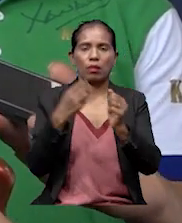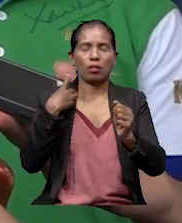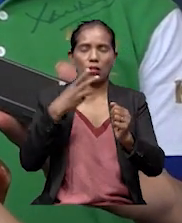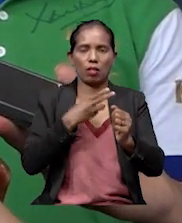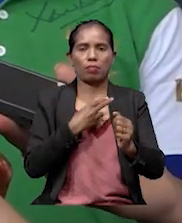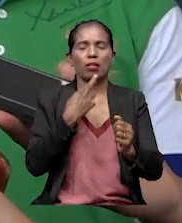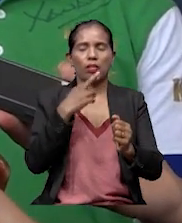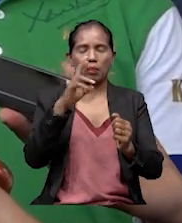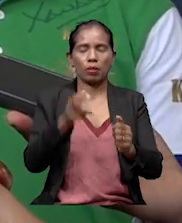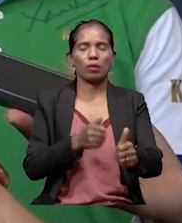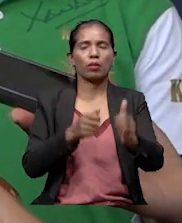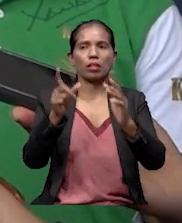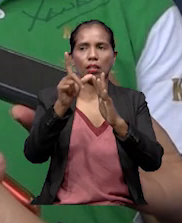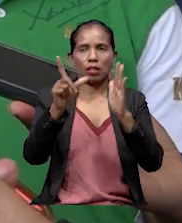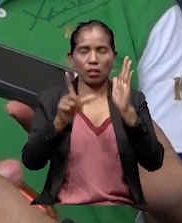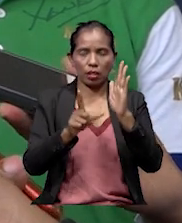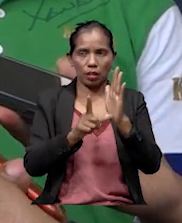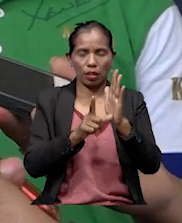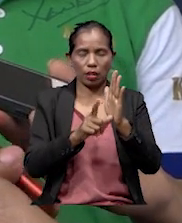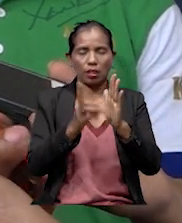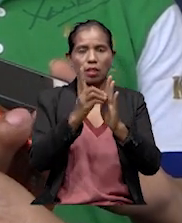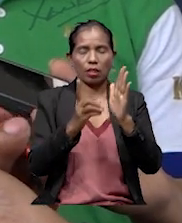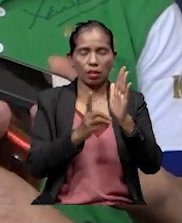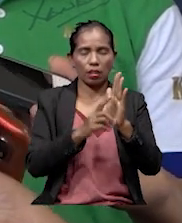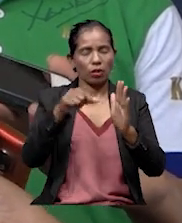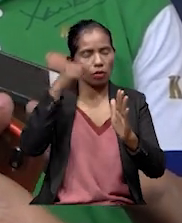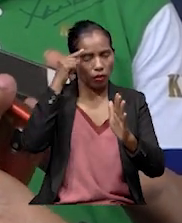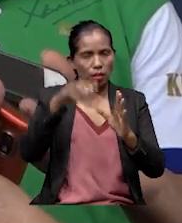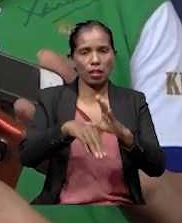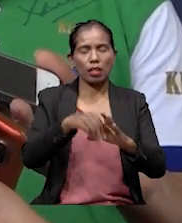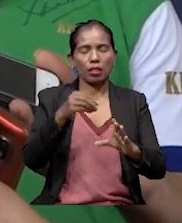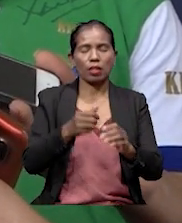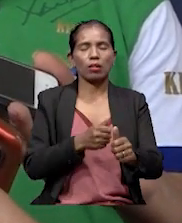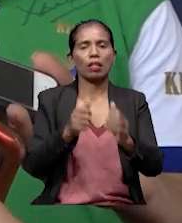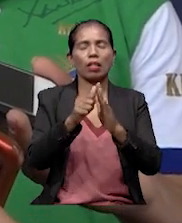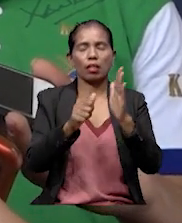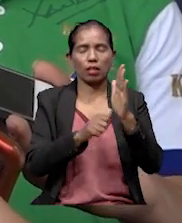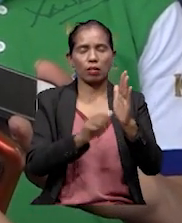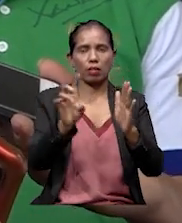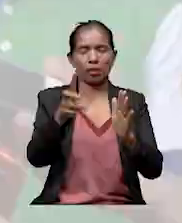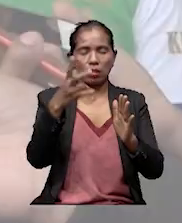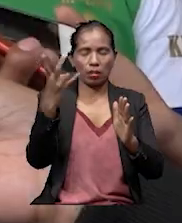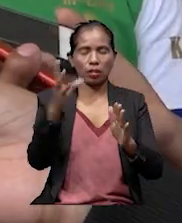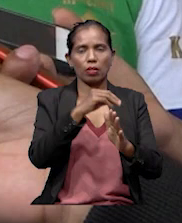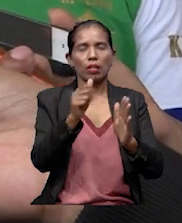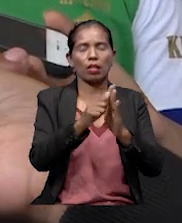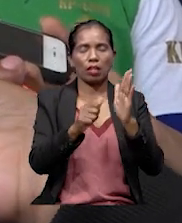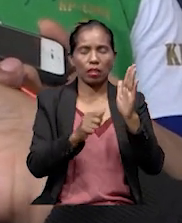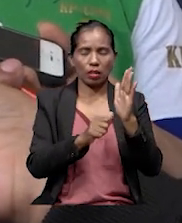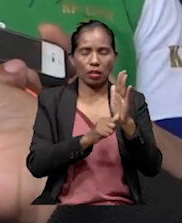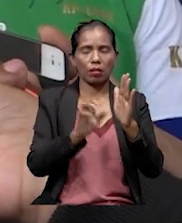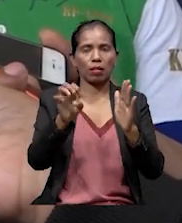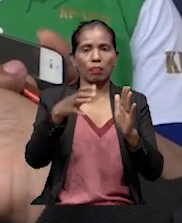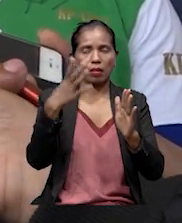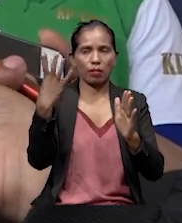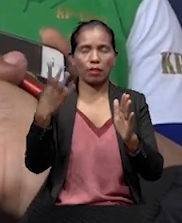corresponde ao tuir lei, ao decreto lei do governo Assai e artigo 17 ou artigo 15. Lista proponente a mim